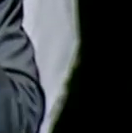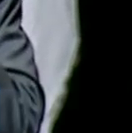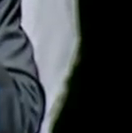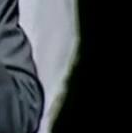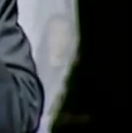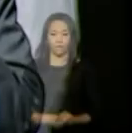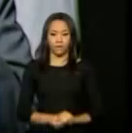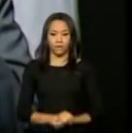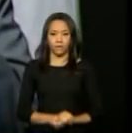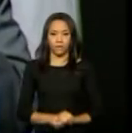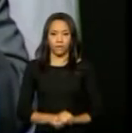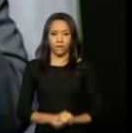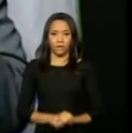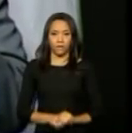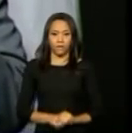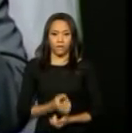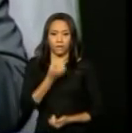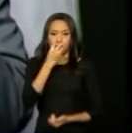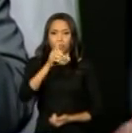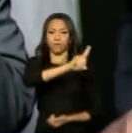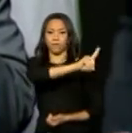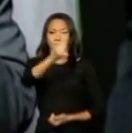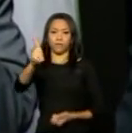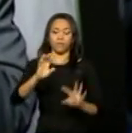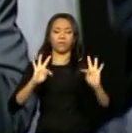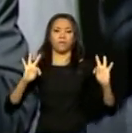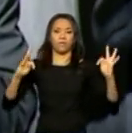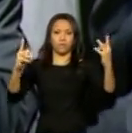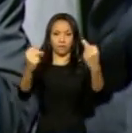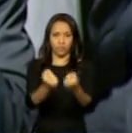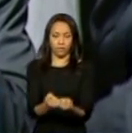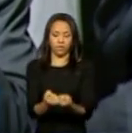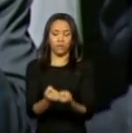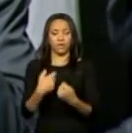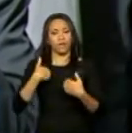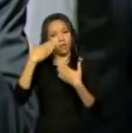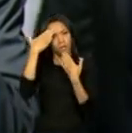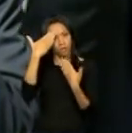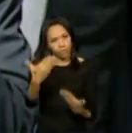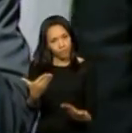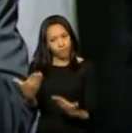Bom dia a todos e a todas. Quero agradecer esse carinho,